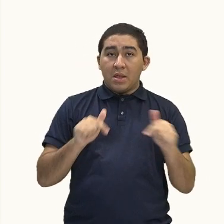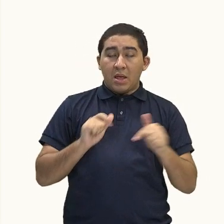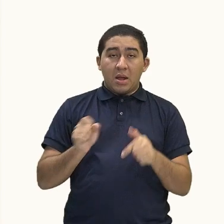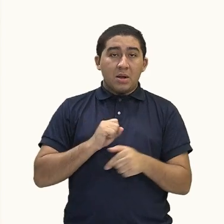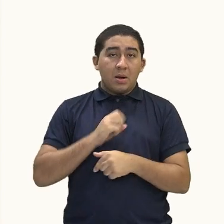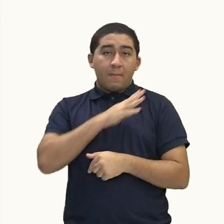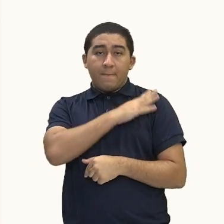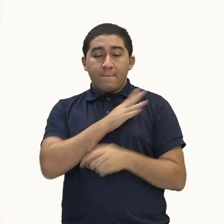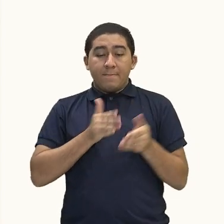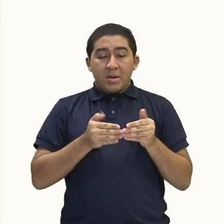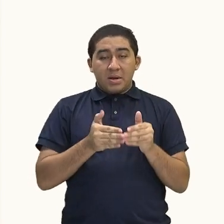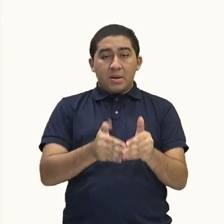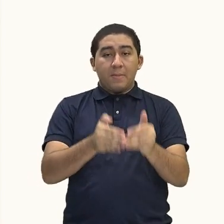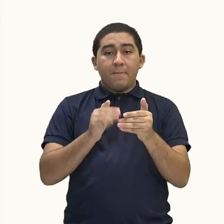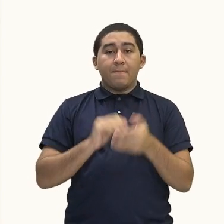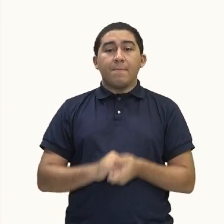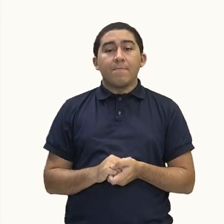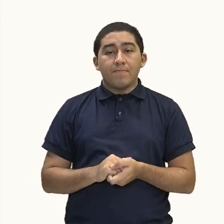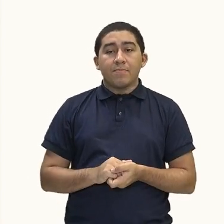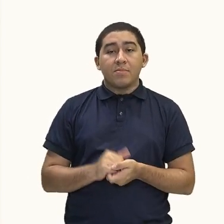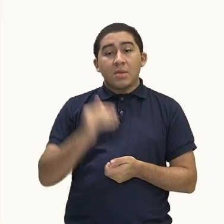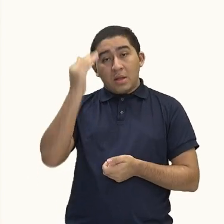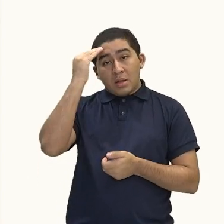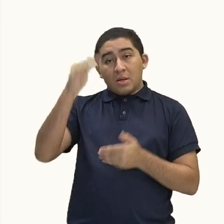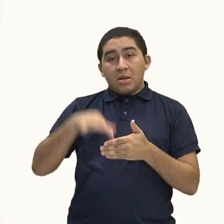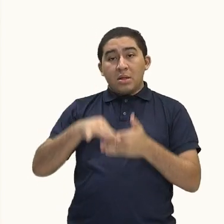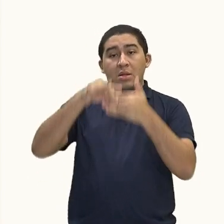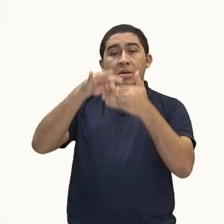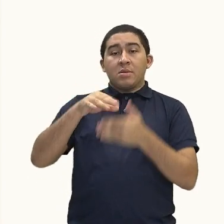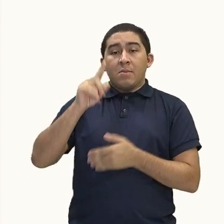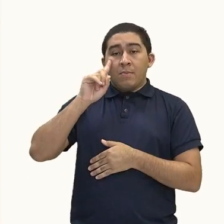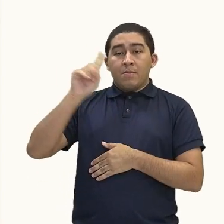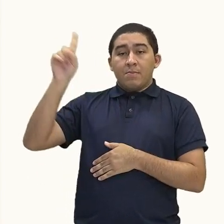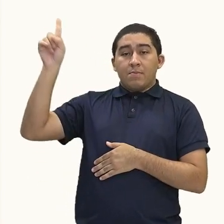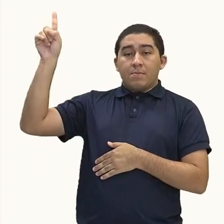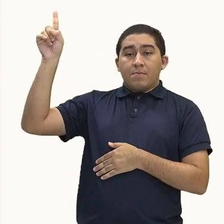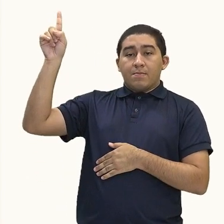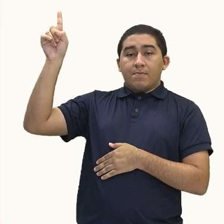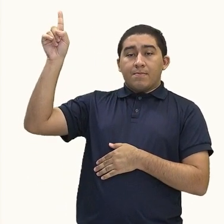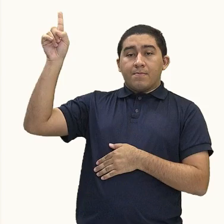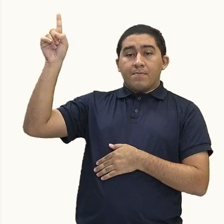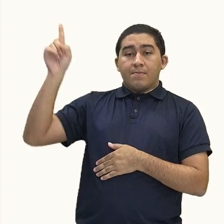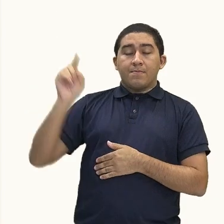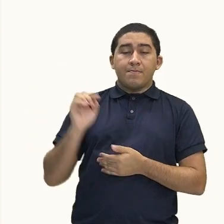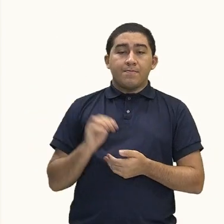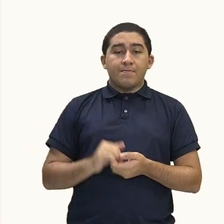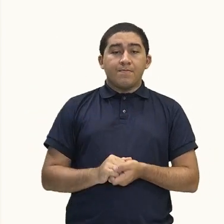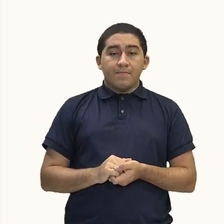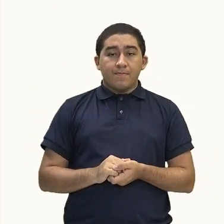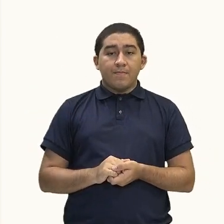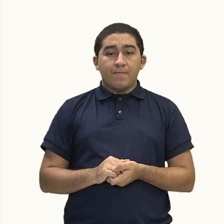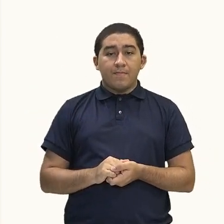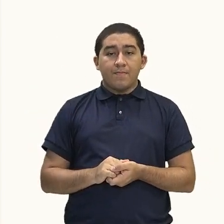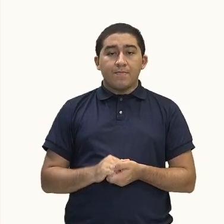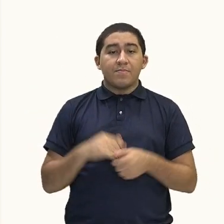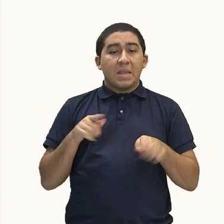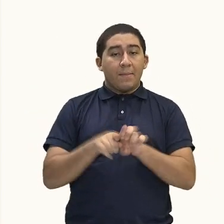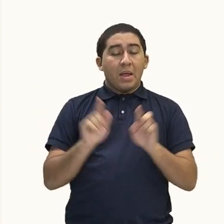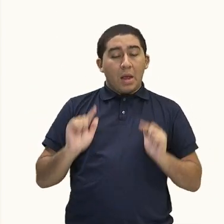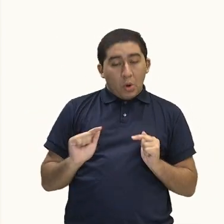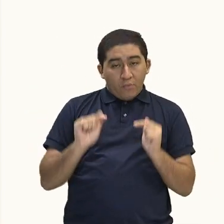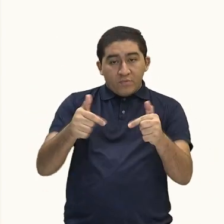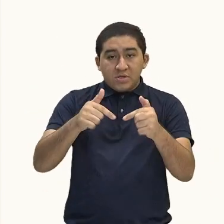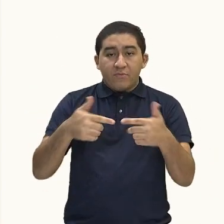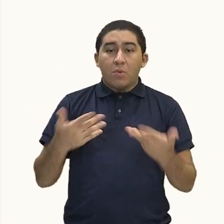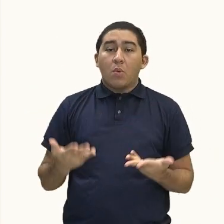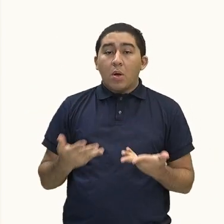marinha, certo? Temos como líder João Cândido, que é conhecido como Almirante Negro. Teremos a ofensiva. Qual será